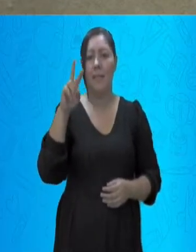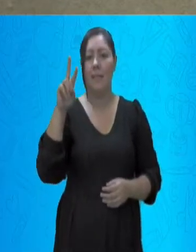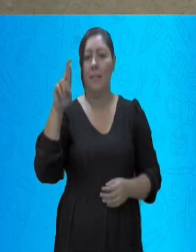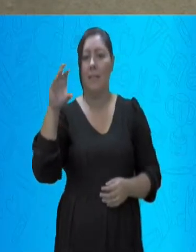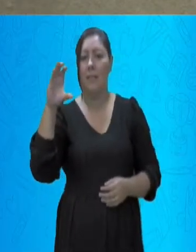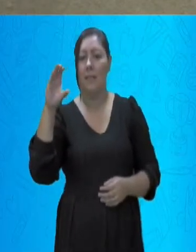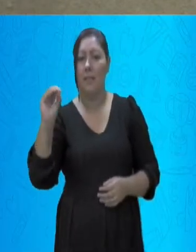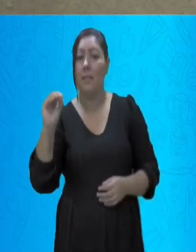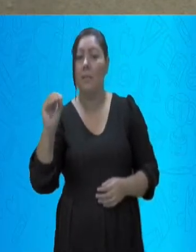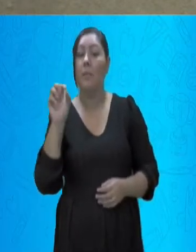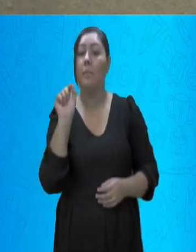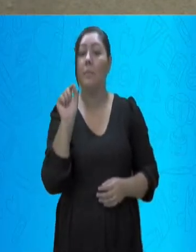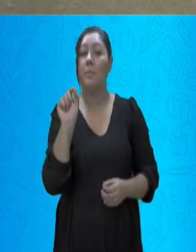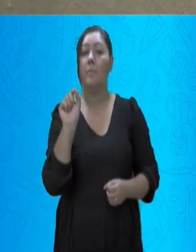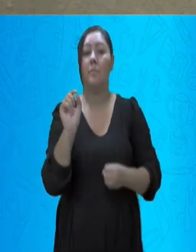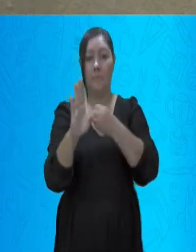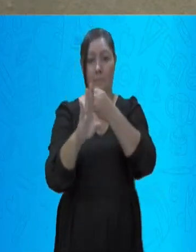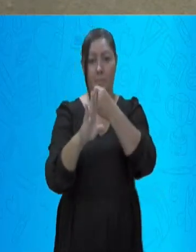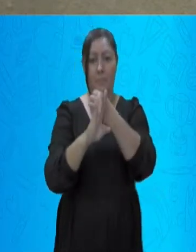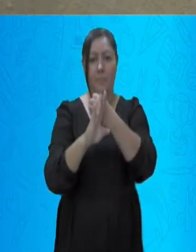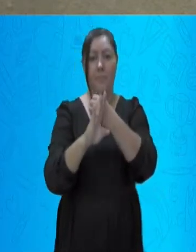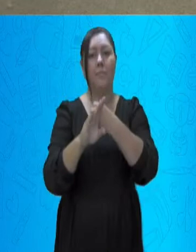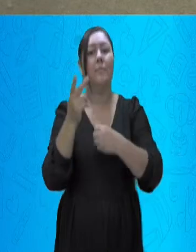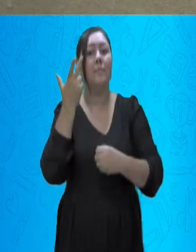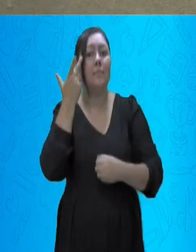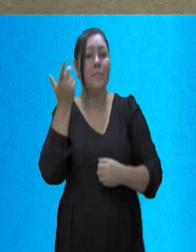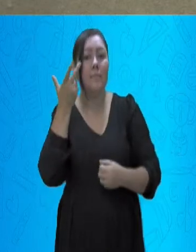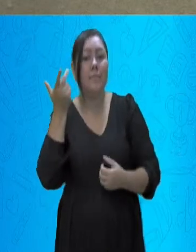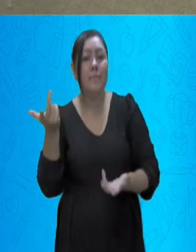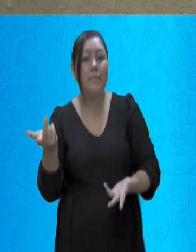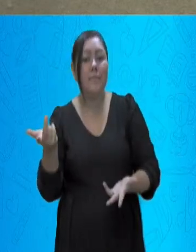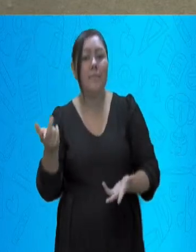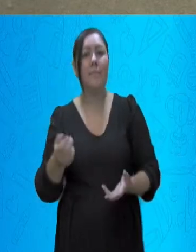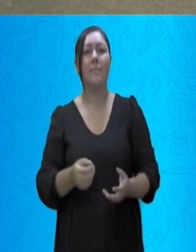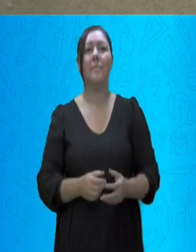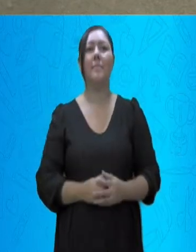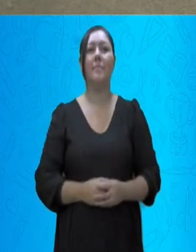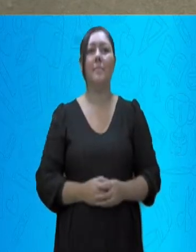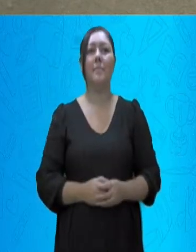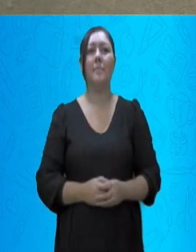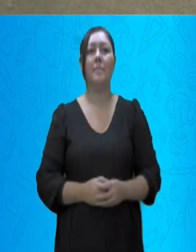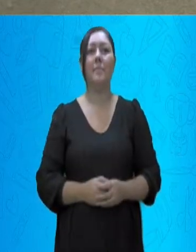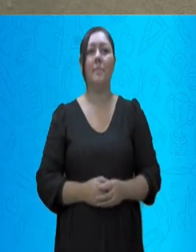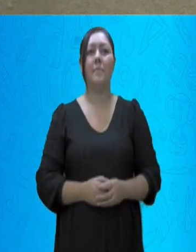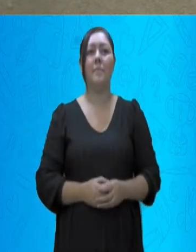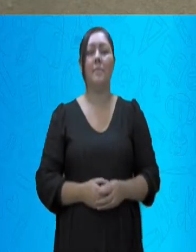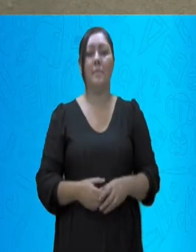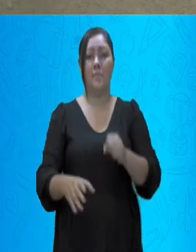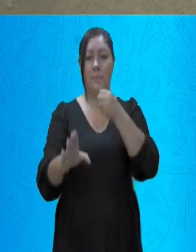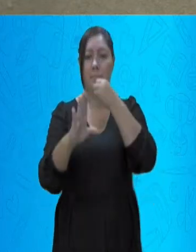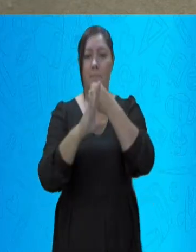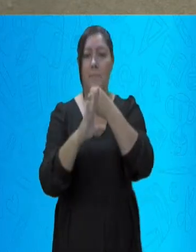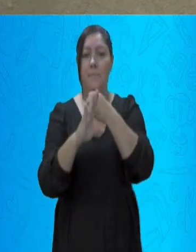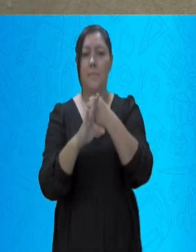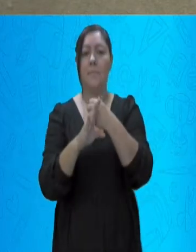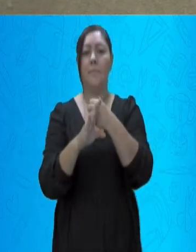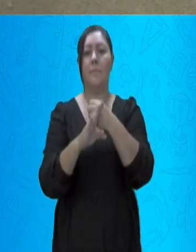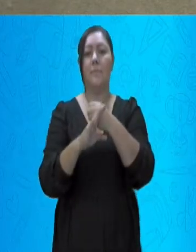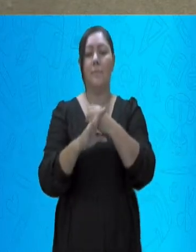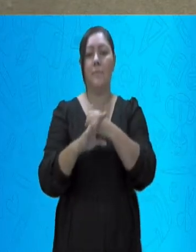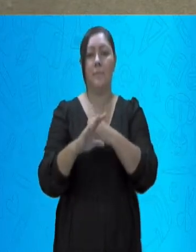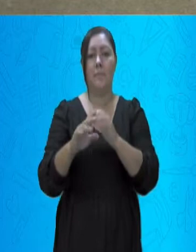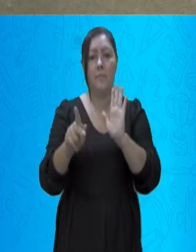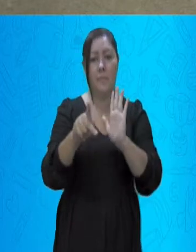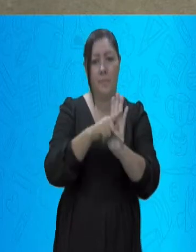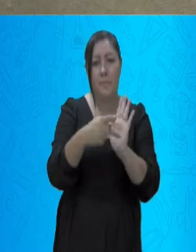a todos os carros que existem. Agora nós vamos falar um pouquinho sobre o substantivo próprio. O que é o substantivo